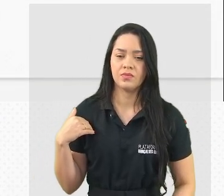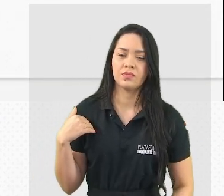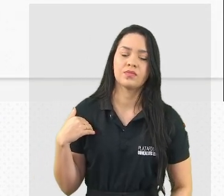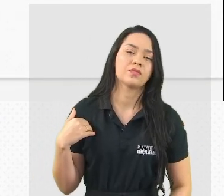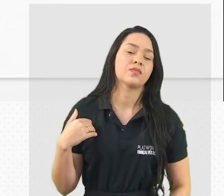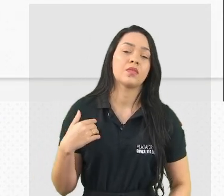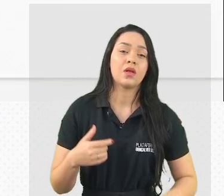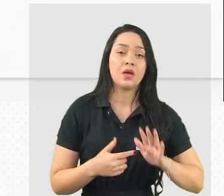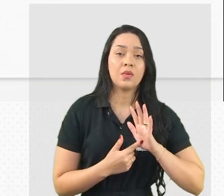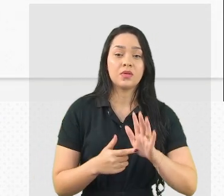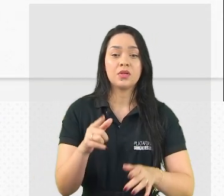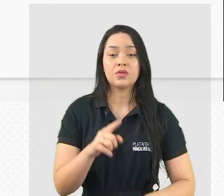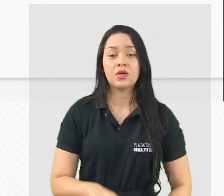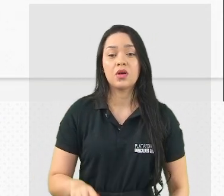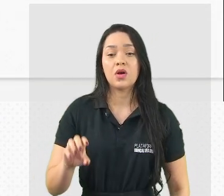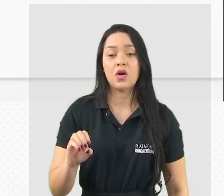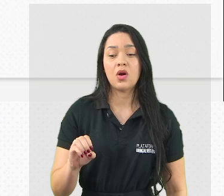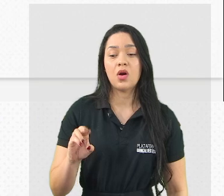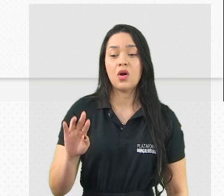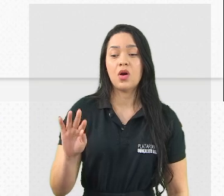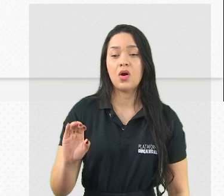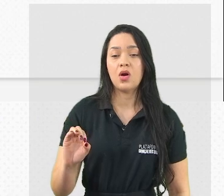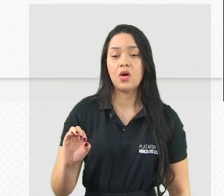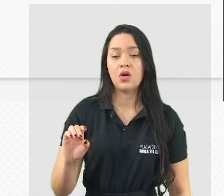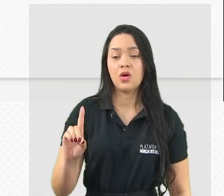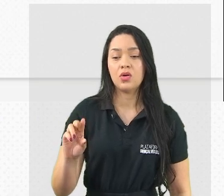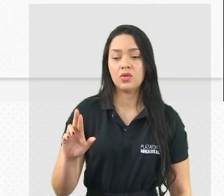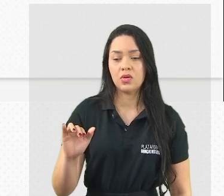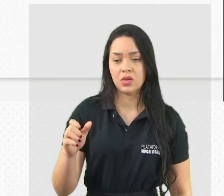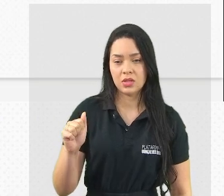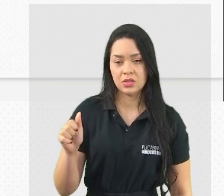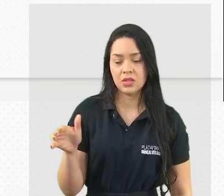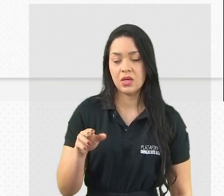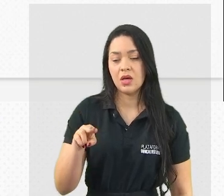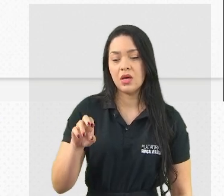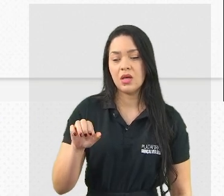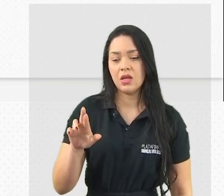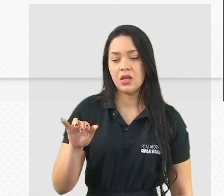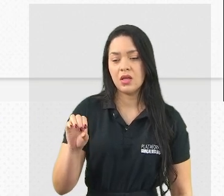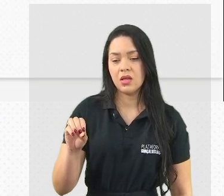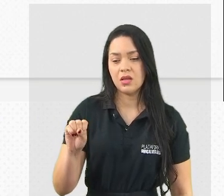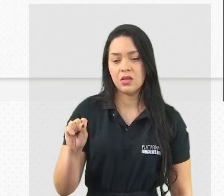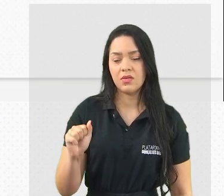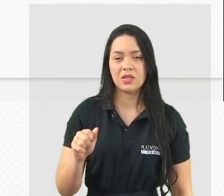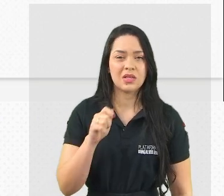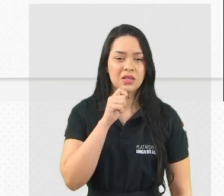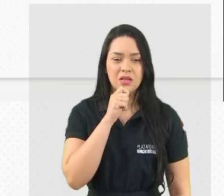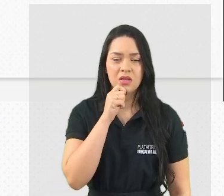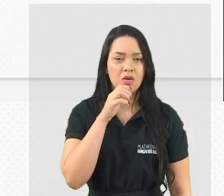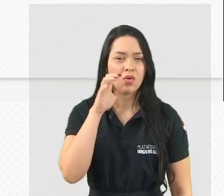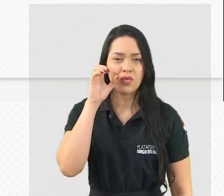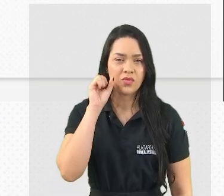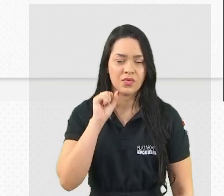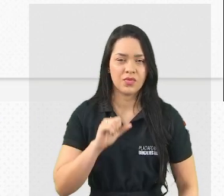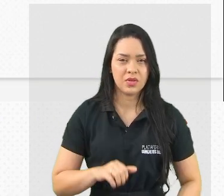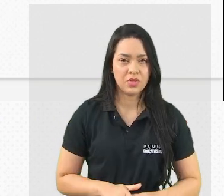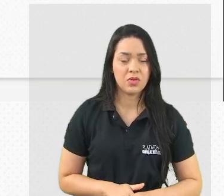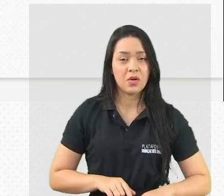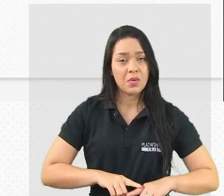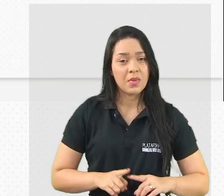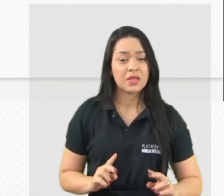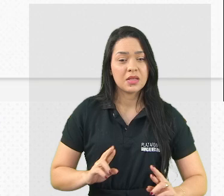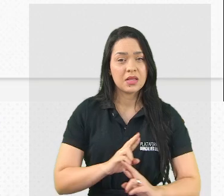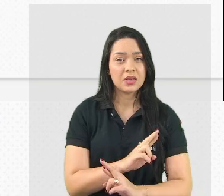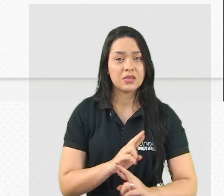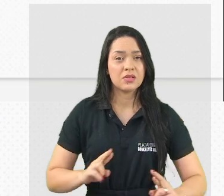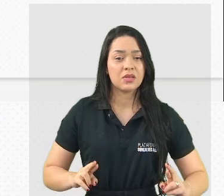Trouxe aqui ainda a ortorexia nervosa. Esse talvez seja o que vocês, alguns aí nunca tenham ouvido falar, mas está relacionada